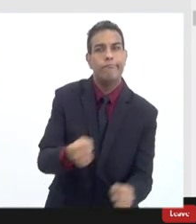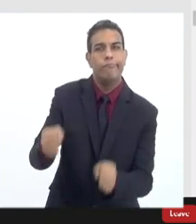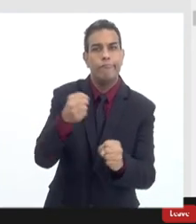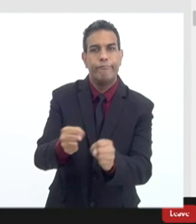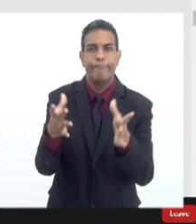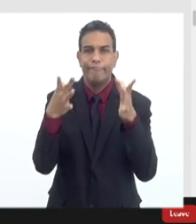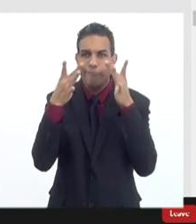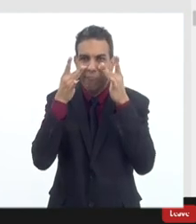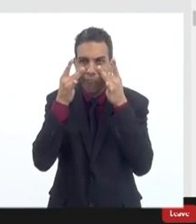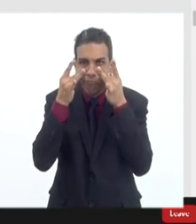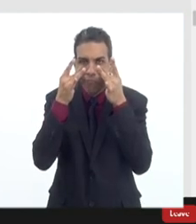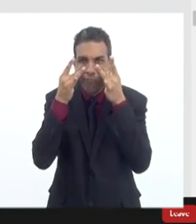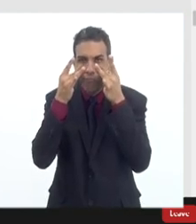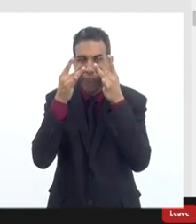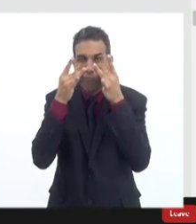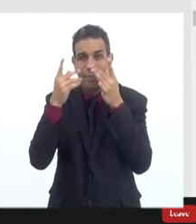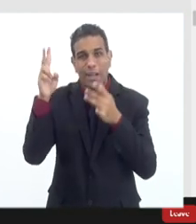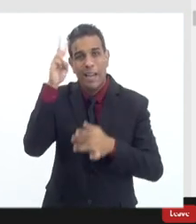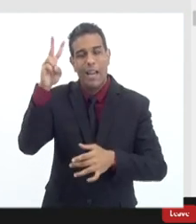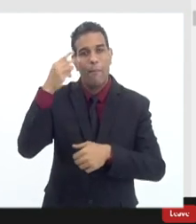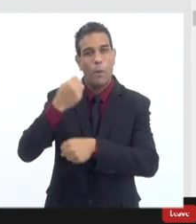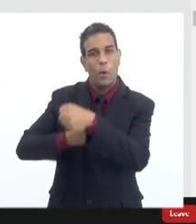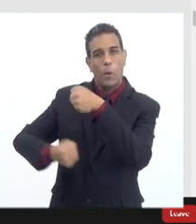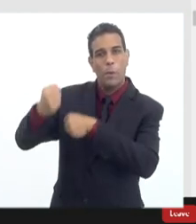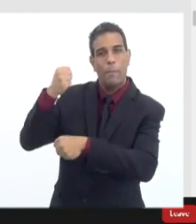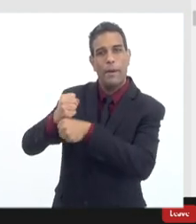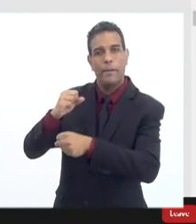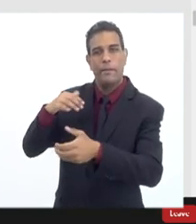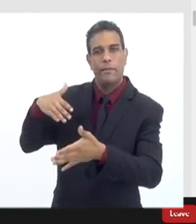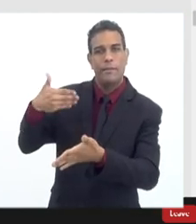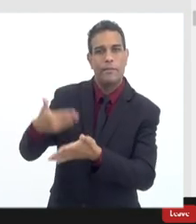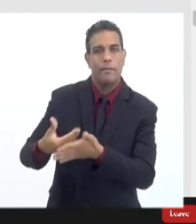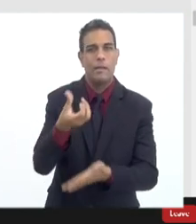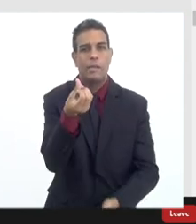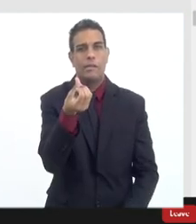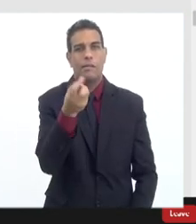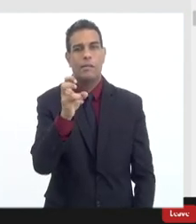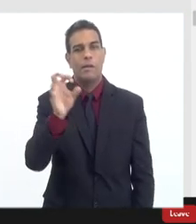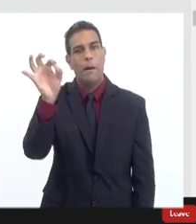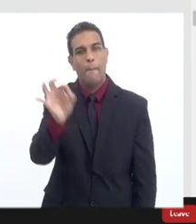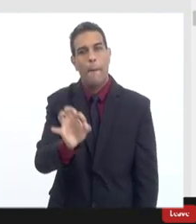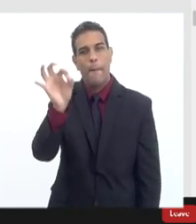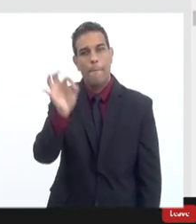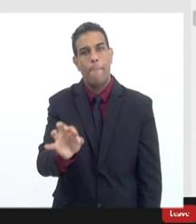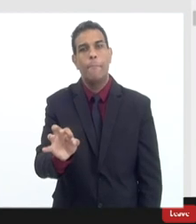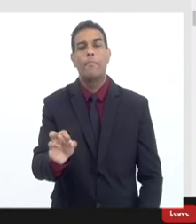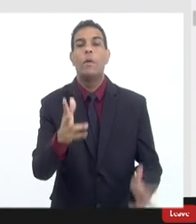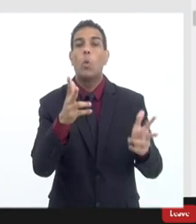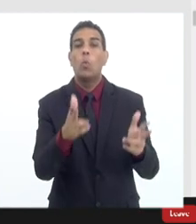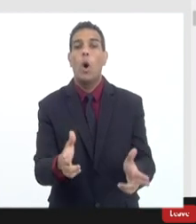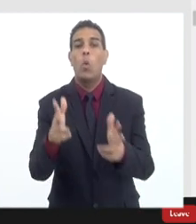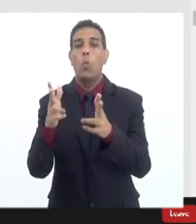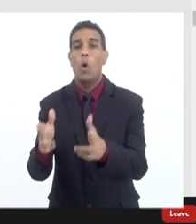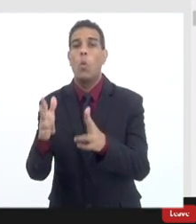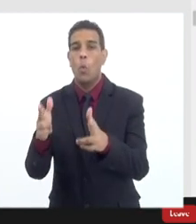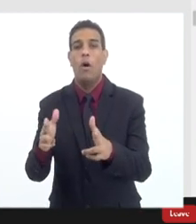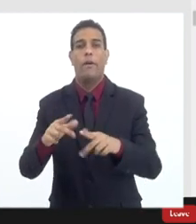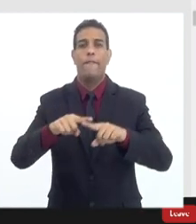presencial antes com relação ao período anterior à pandemia? 65% das escolas possuem a mesma quantidade